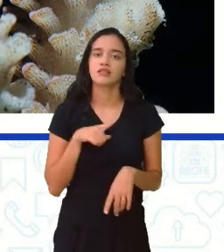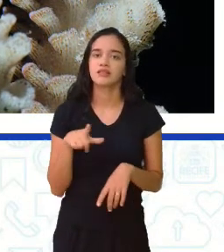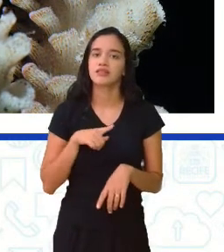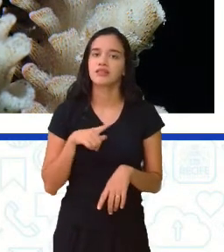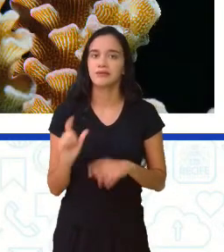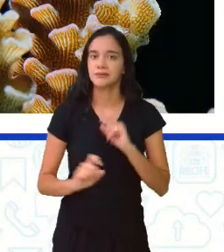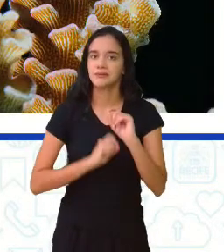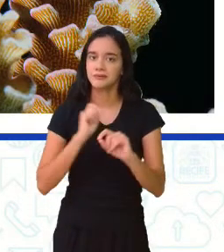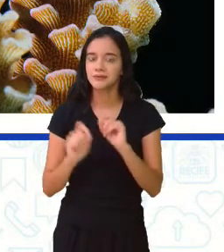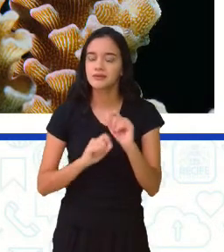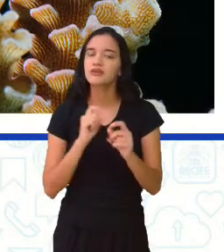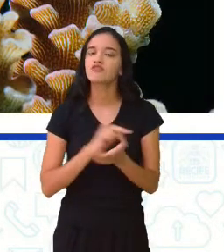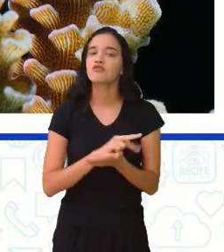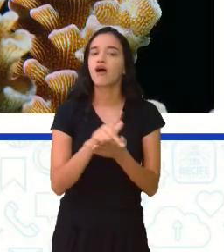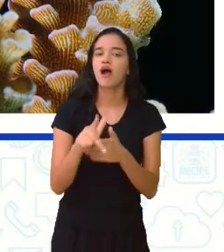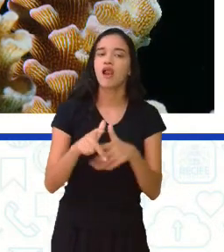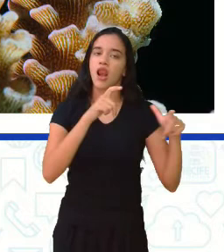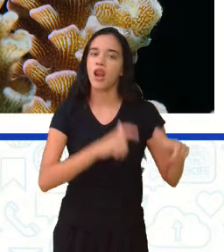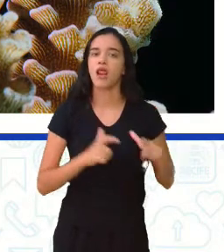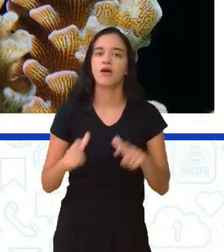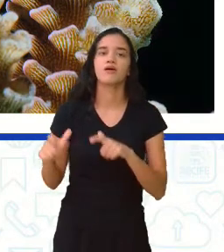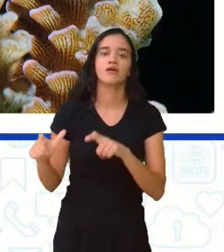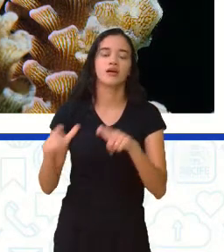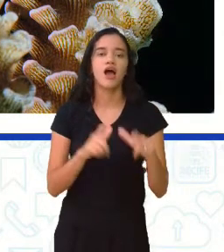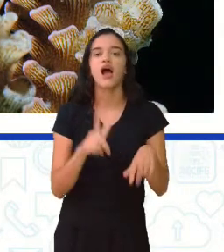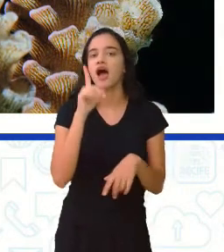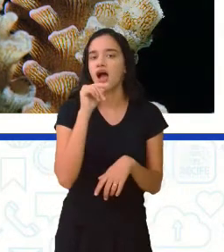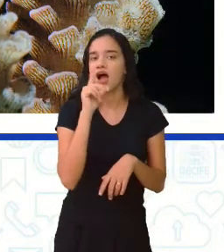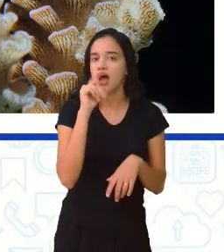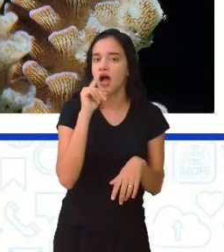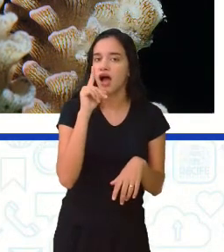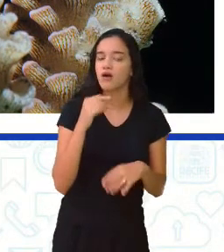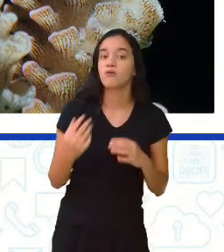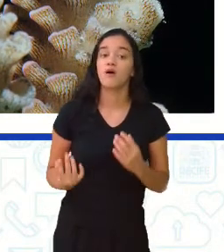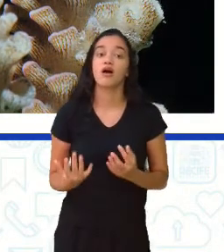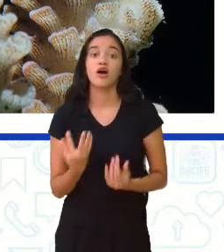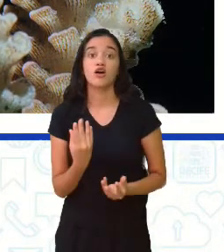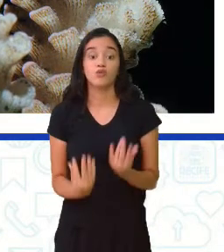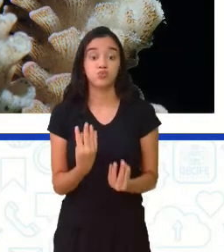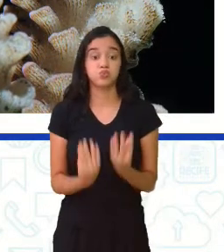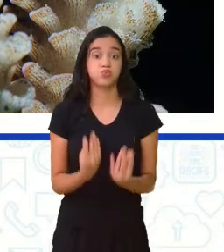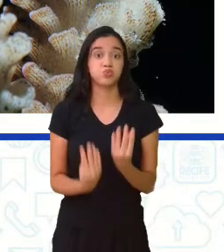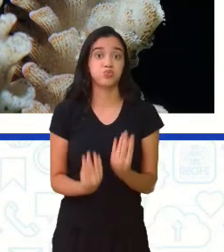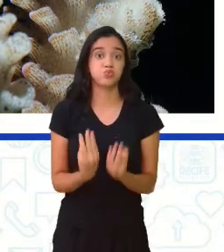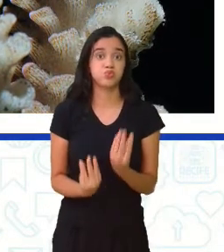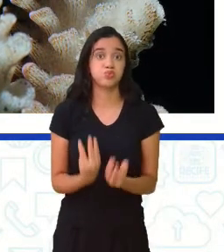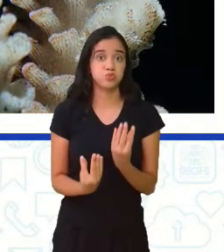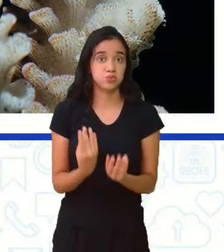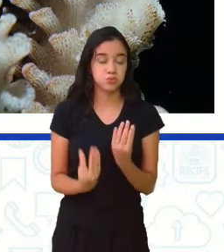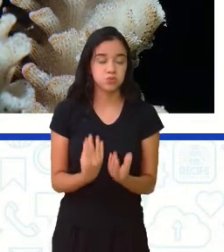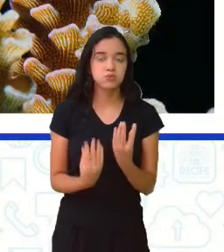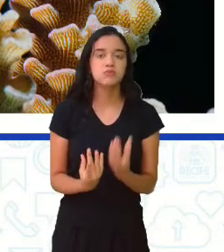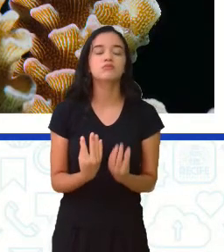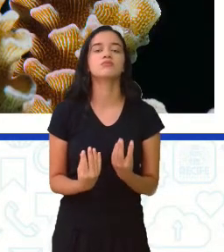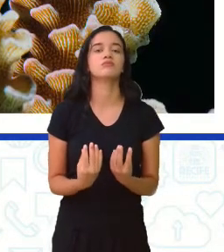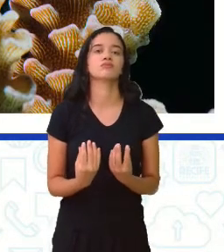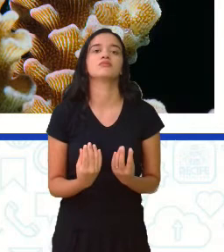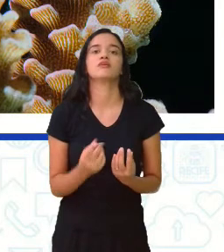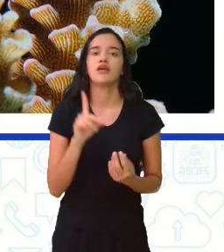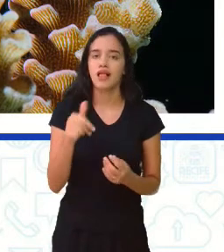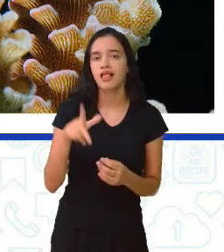né? E em vários locais a água também esquentando por conta do aquecimento global e tudo mais. Tudo isso